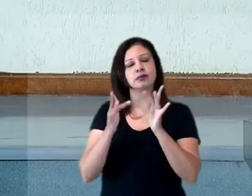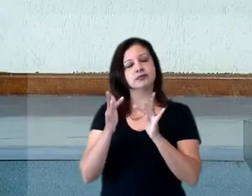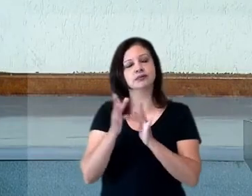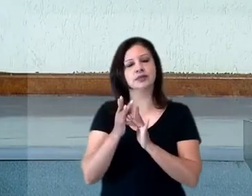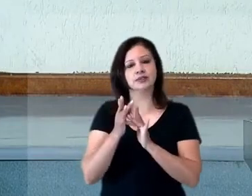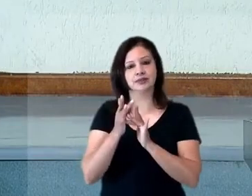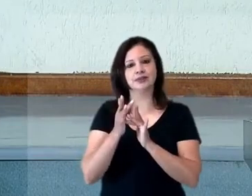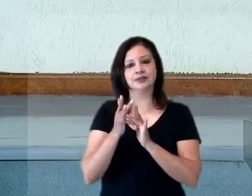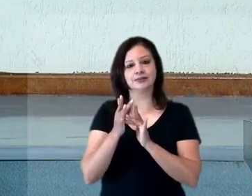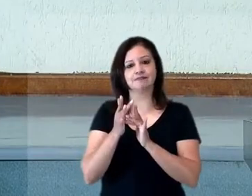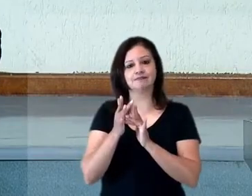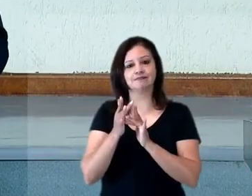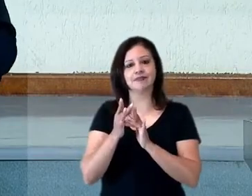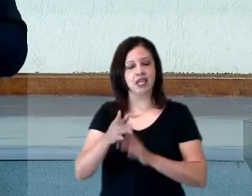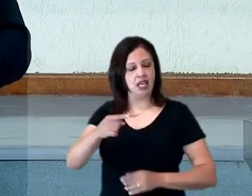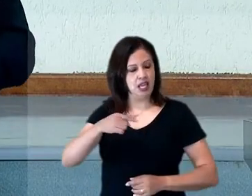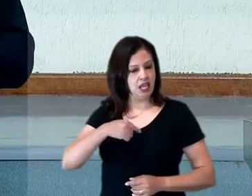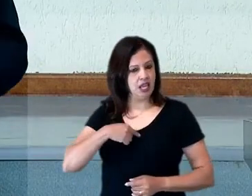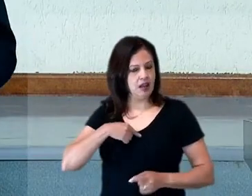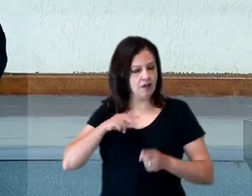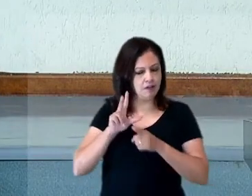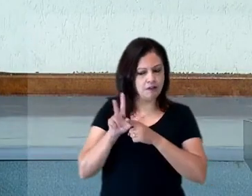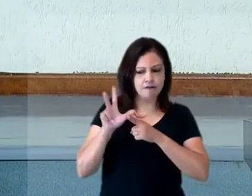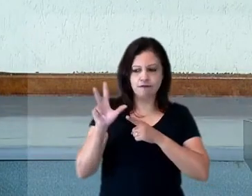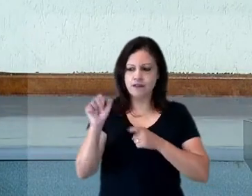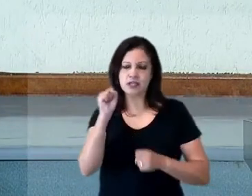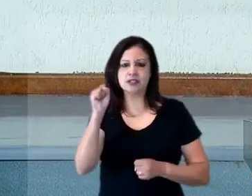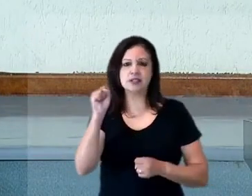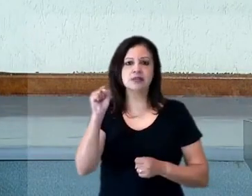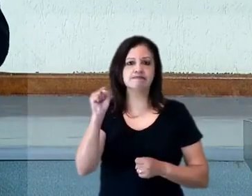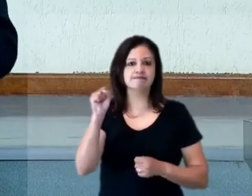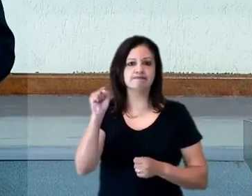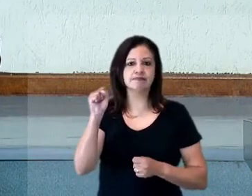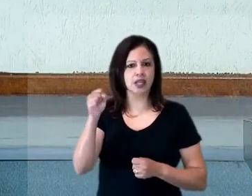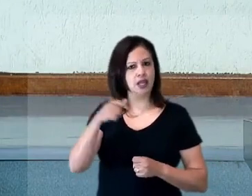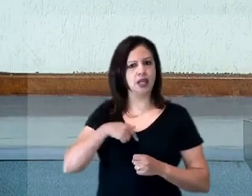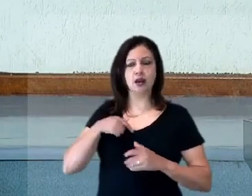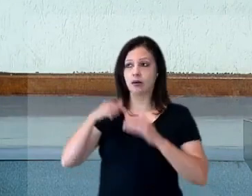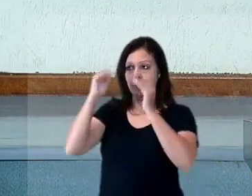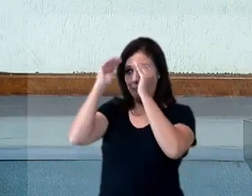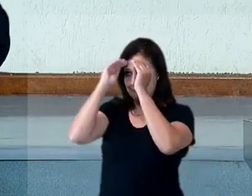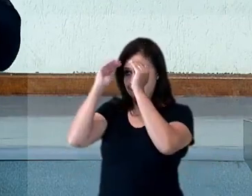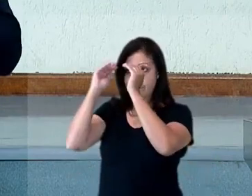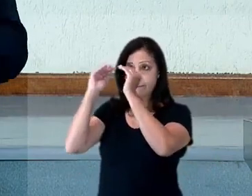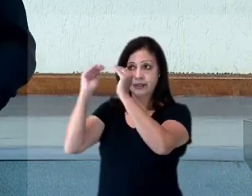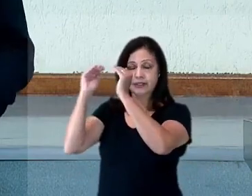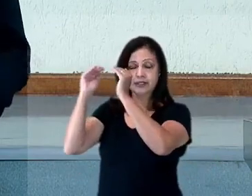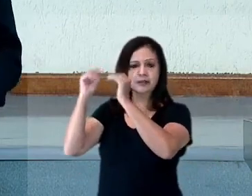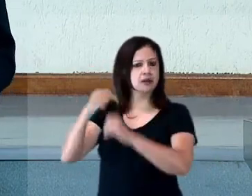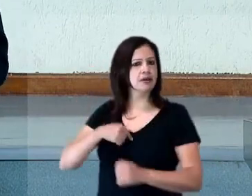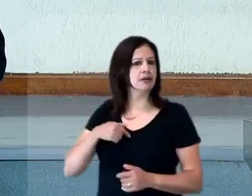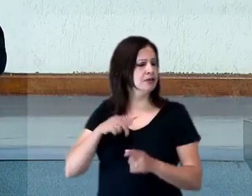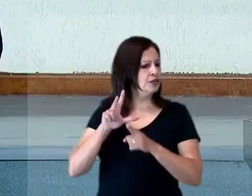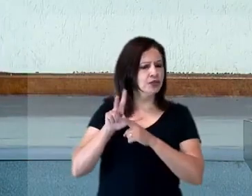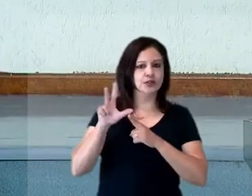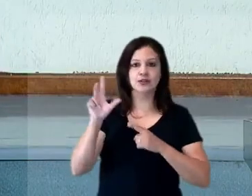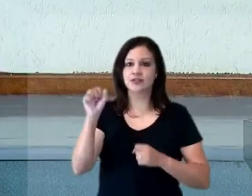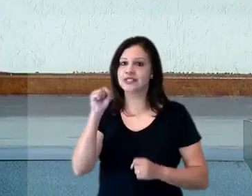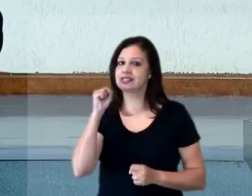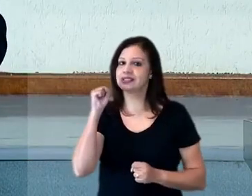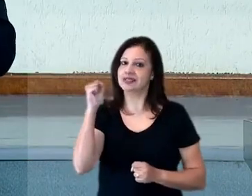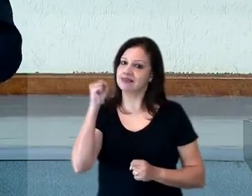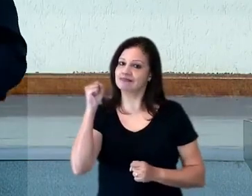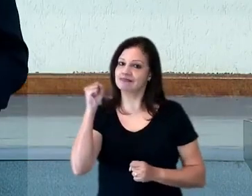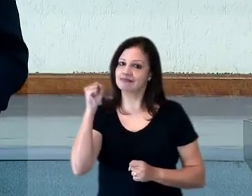por isso. Eu vou atravessar a esse Jordão. Eu vou vencer essa situação. Eu